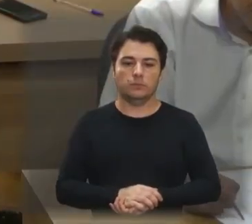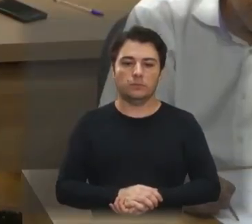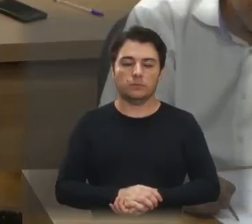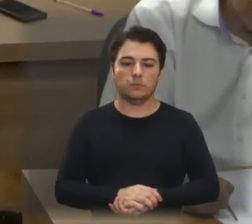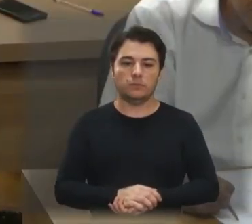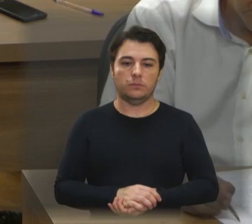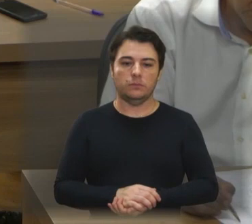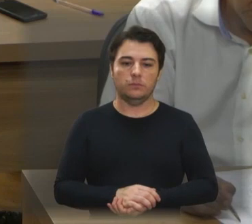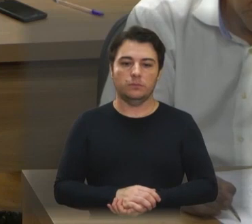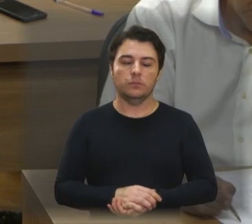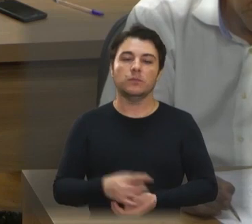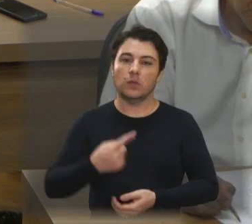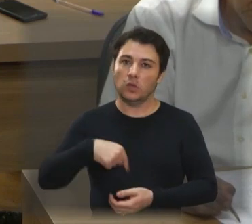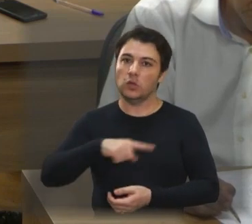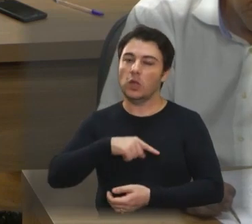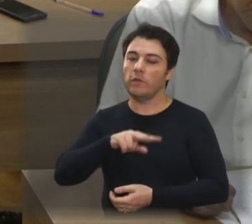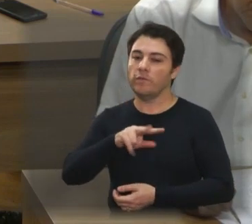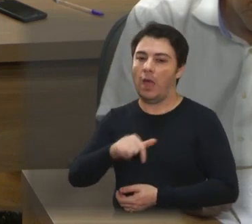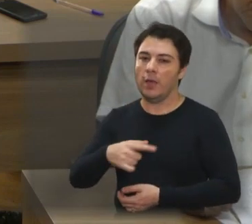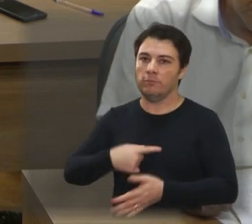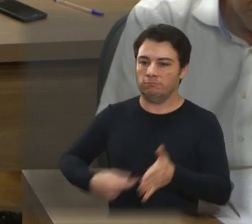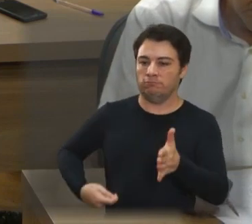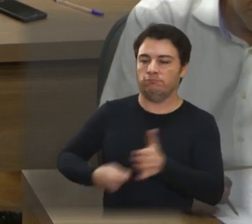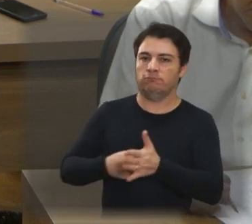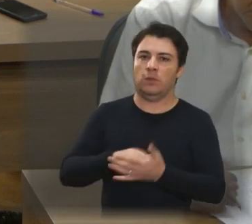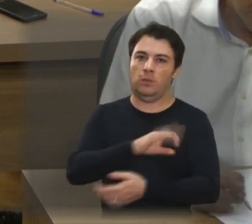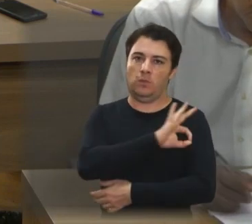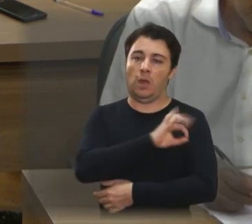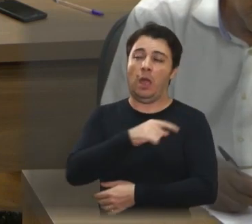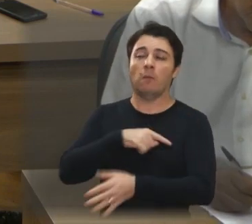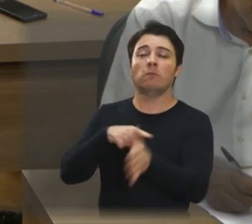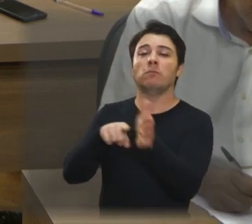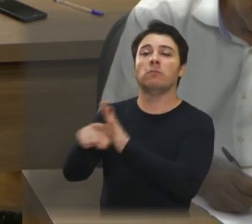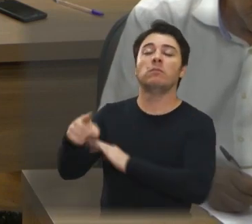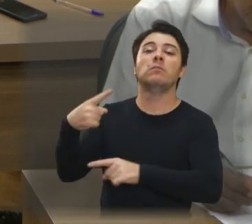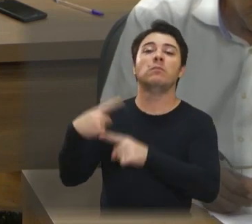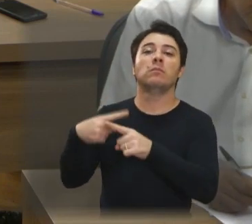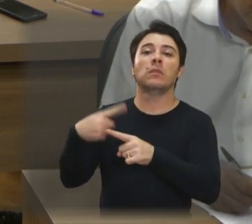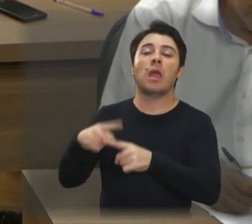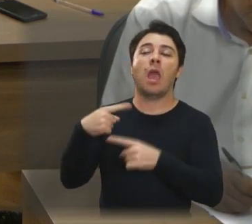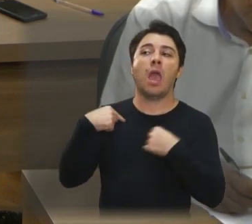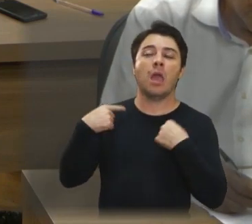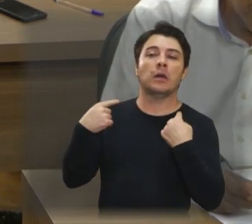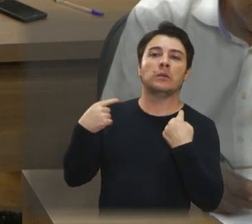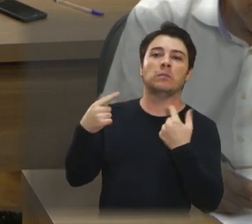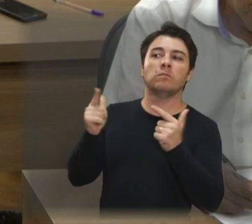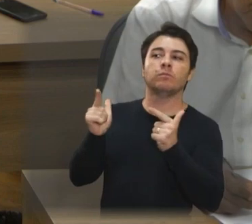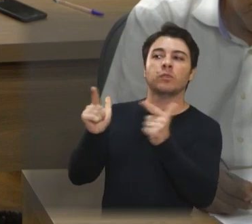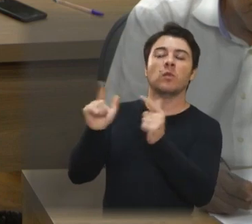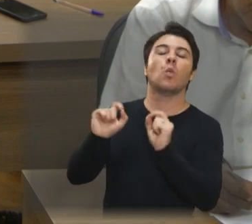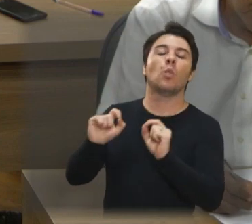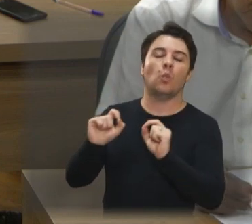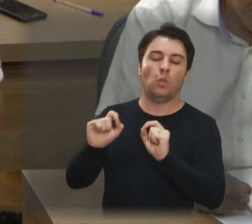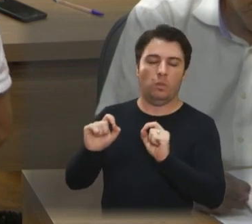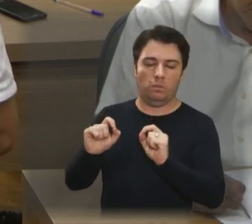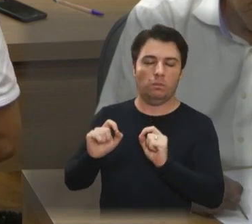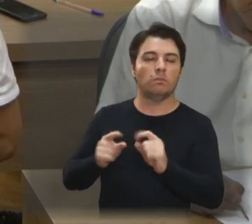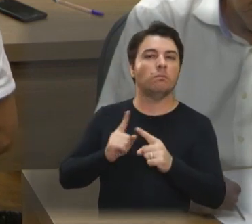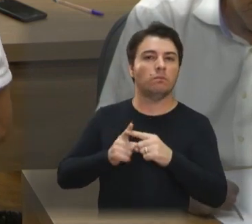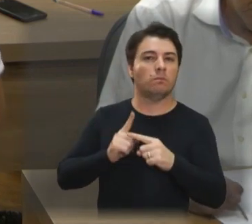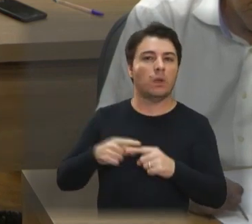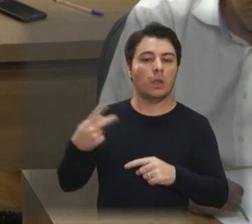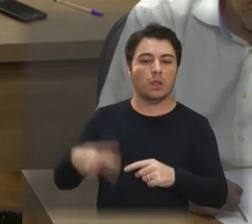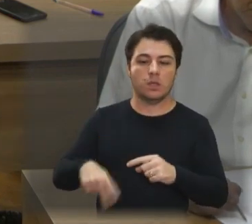aquela história nós vamos cobrar do município a responsabilidade dela também e eu fiz essa pergunta até provocação no sentido ao contrário porque